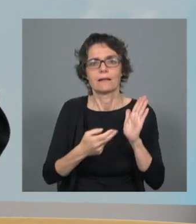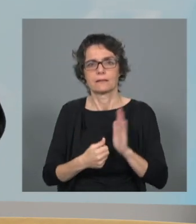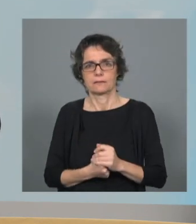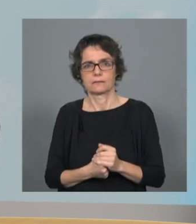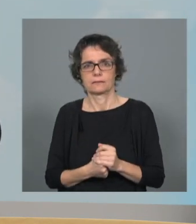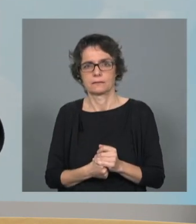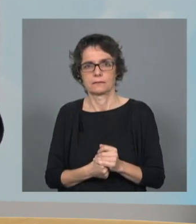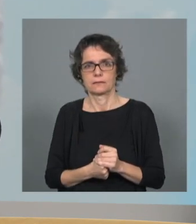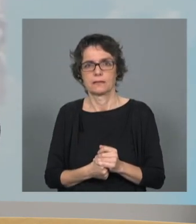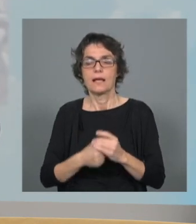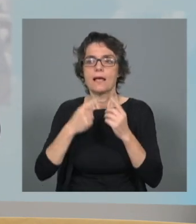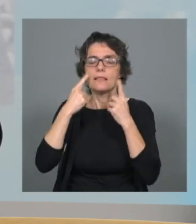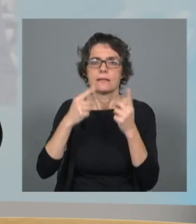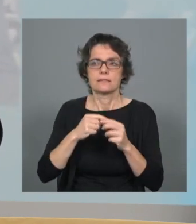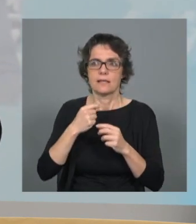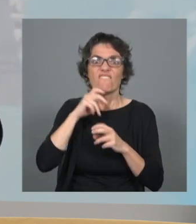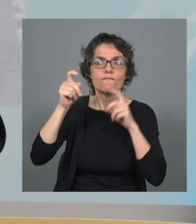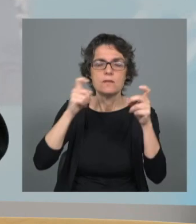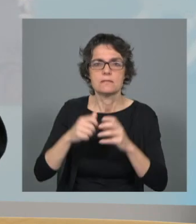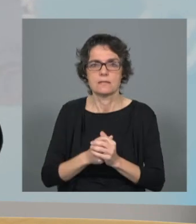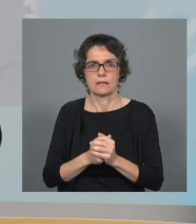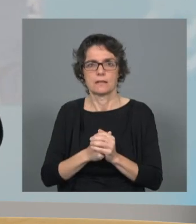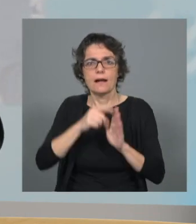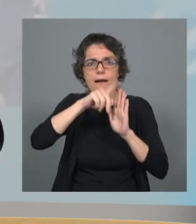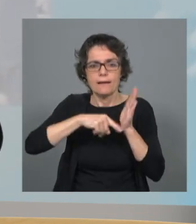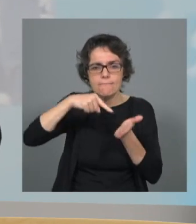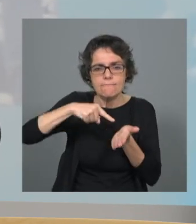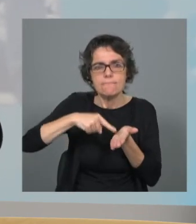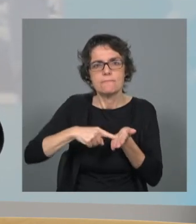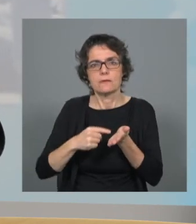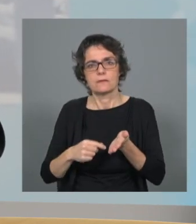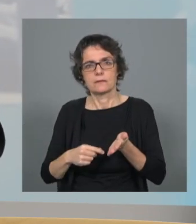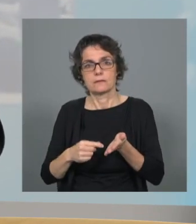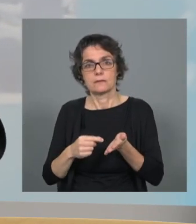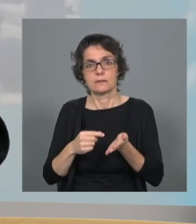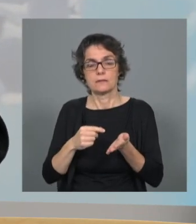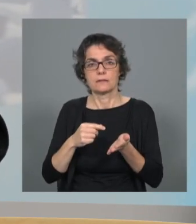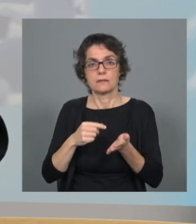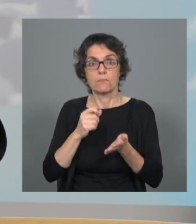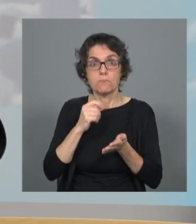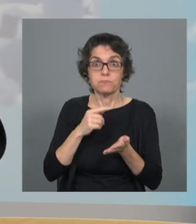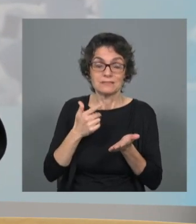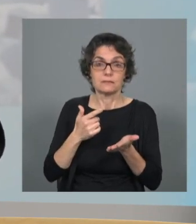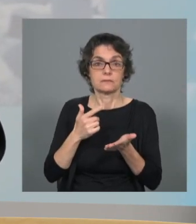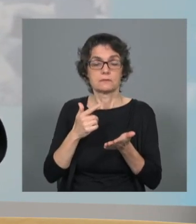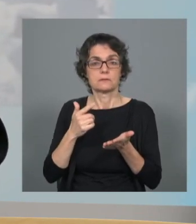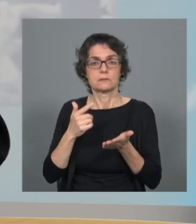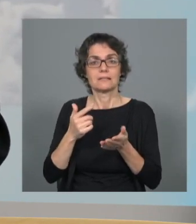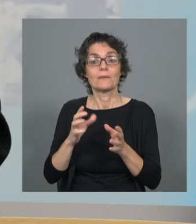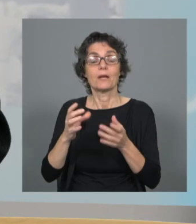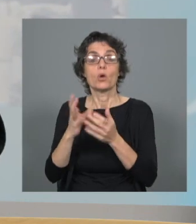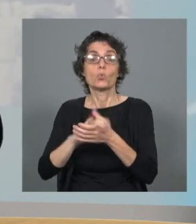dizer ou impor regras provavelmente mais restritas para os